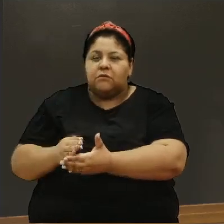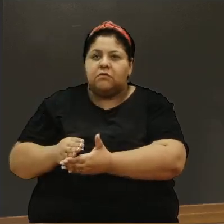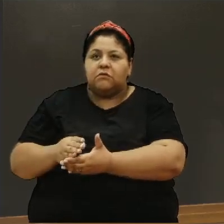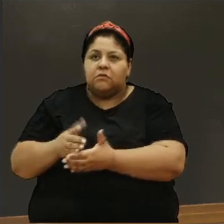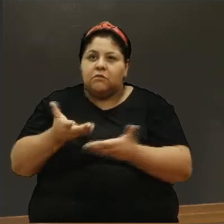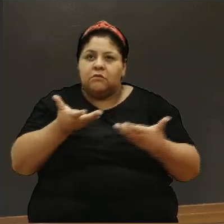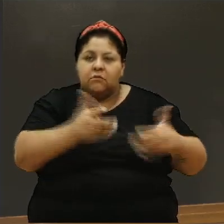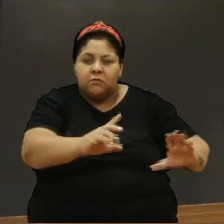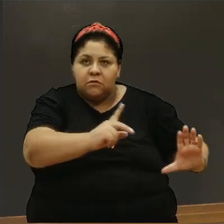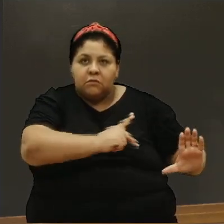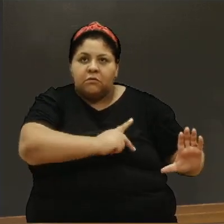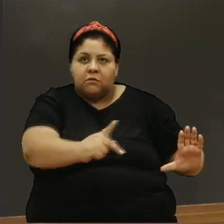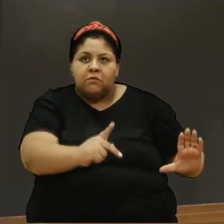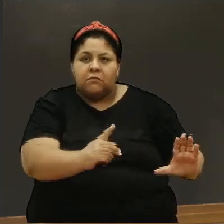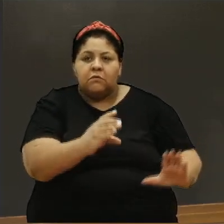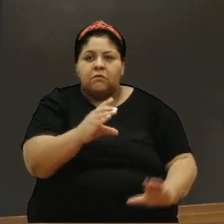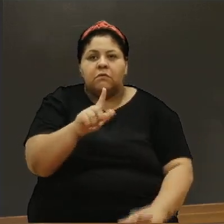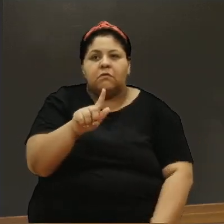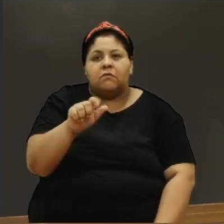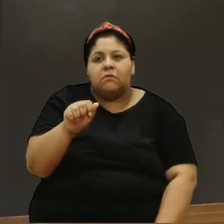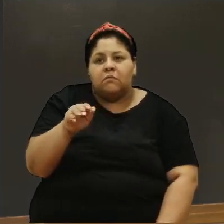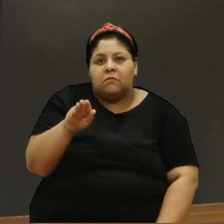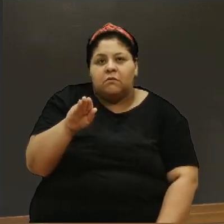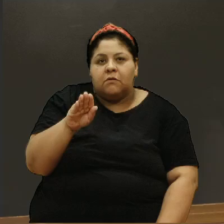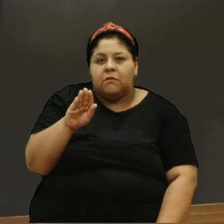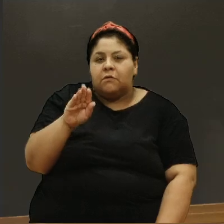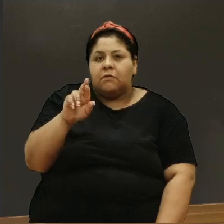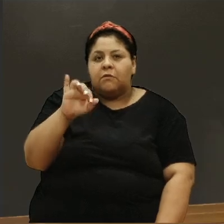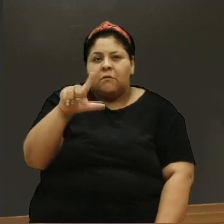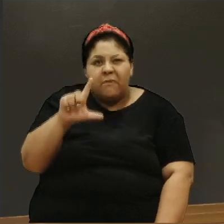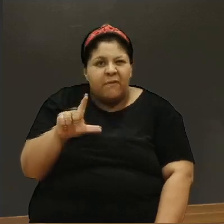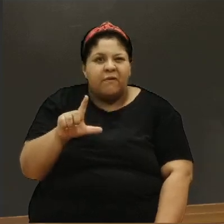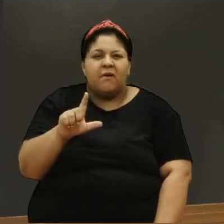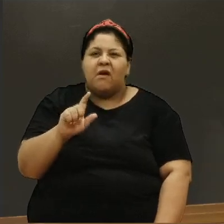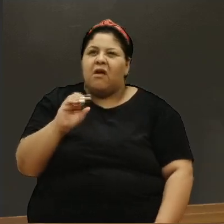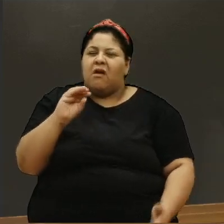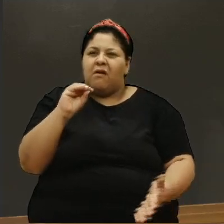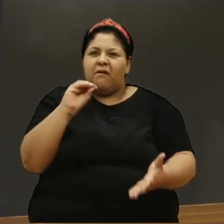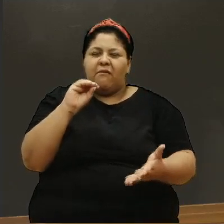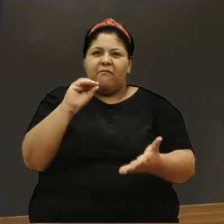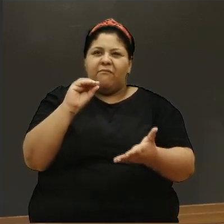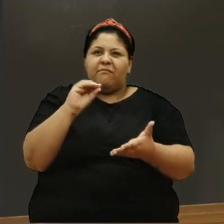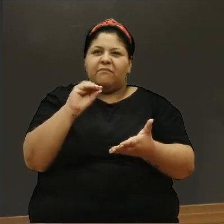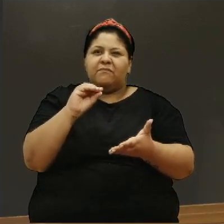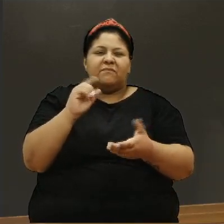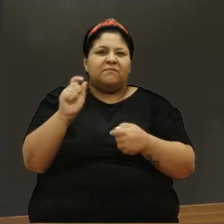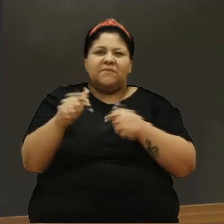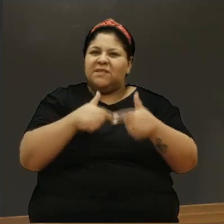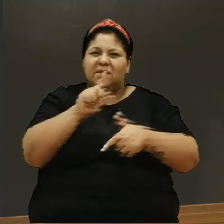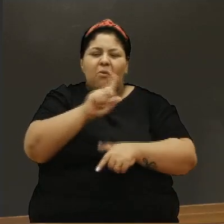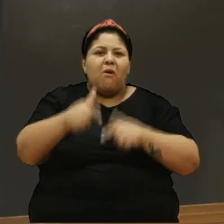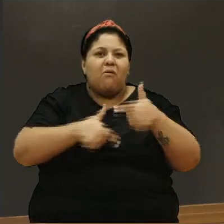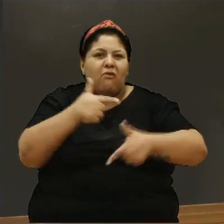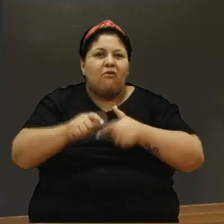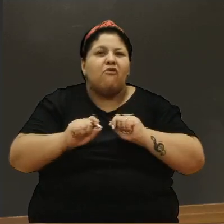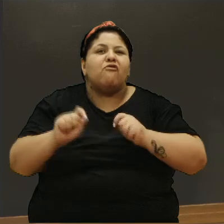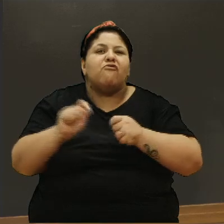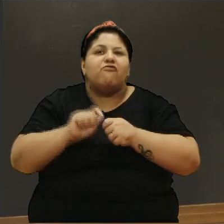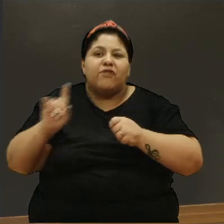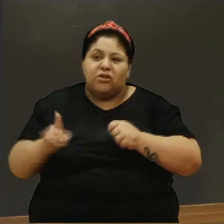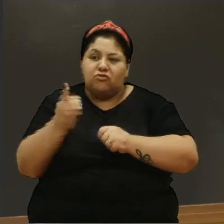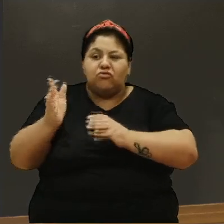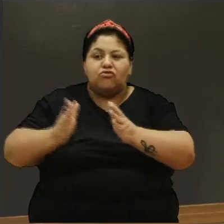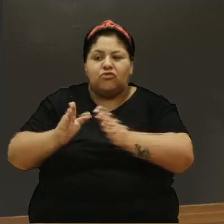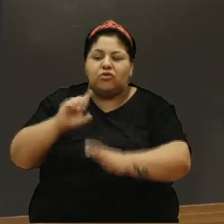o presidente Gabriel Galípolo. É um ataque e um desserviço ao Brasil o que o Copom tem feito no último período. E